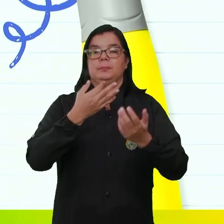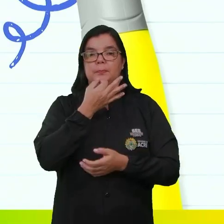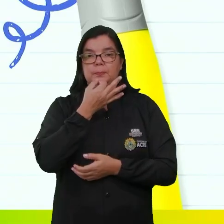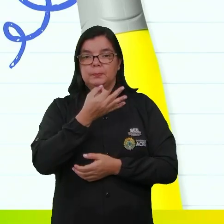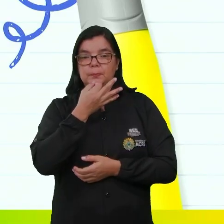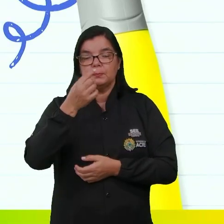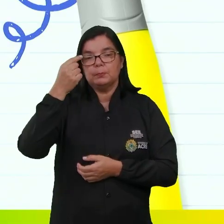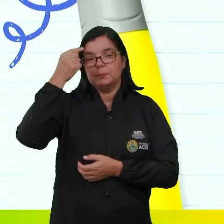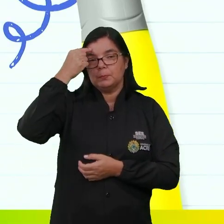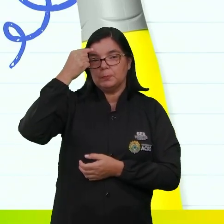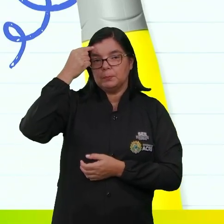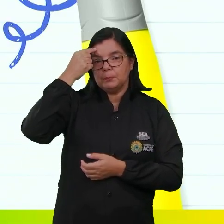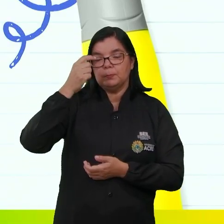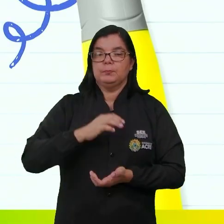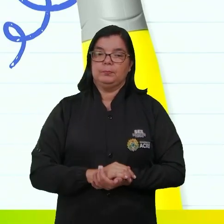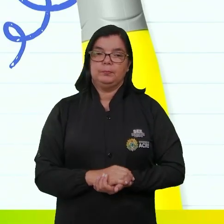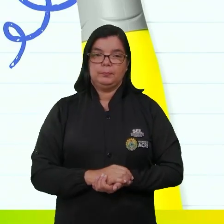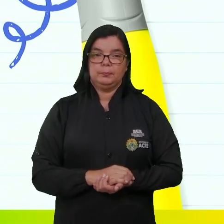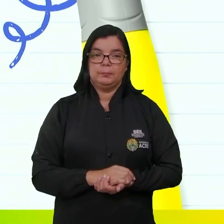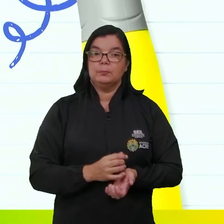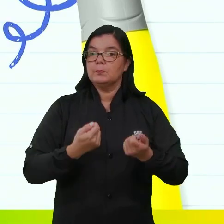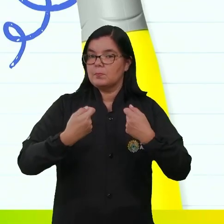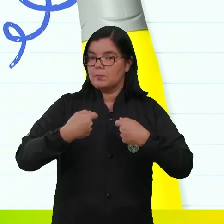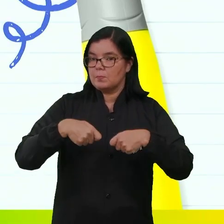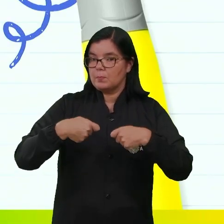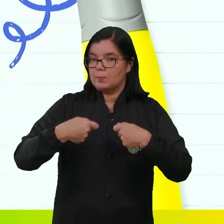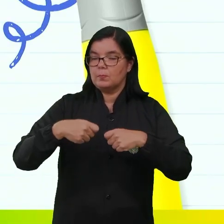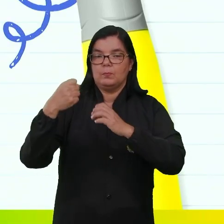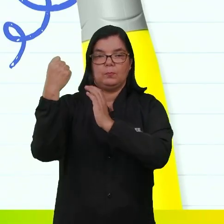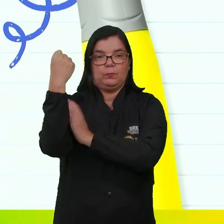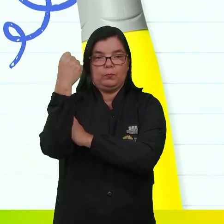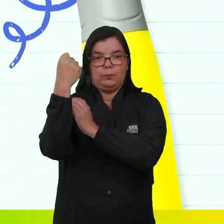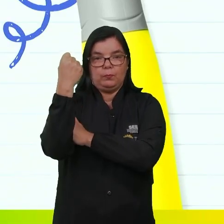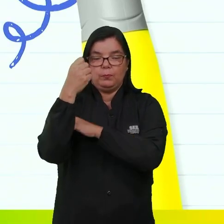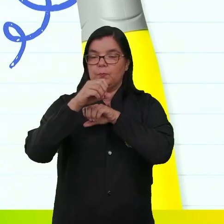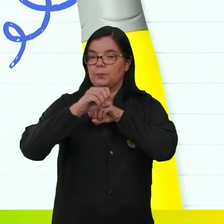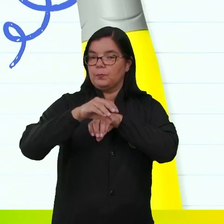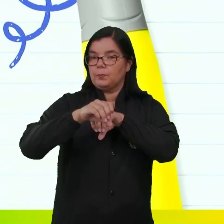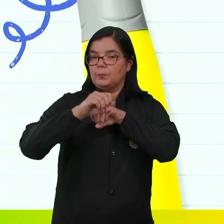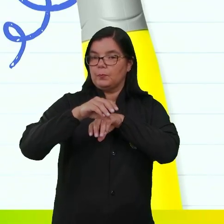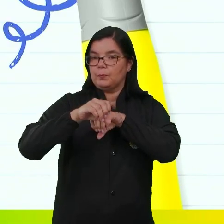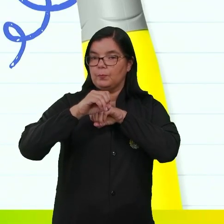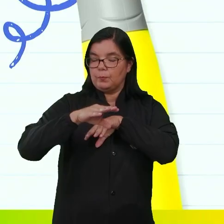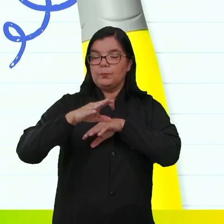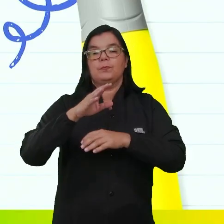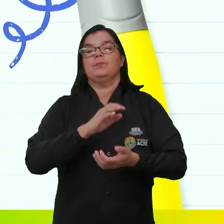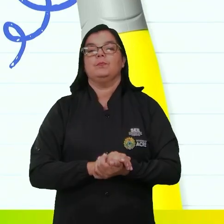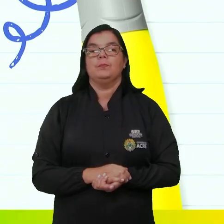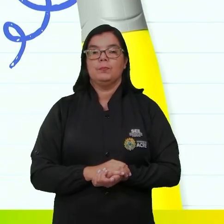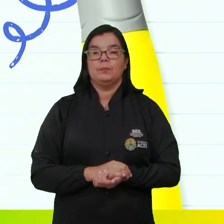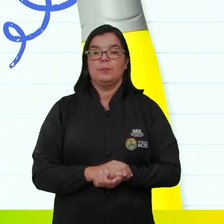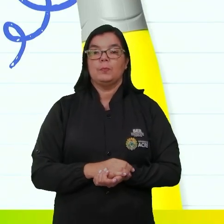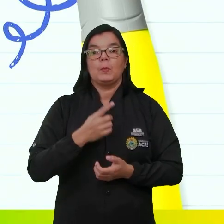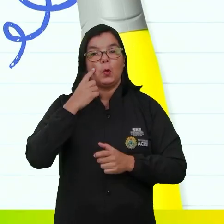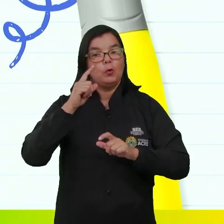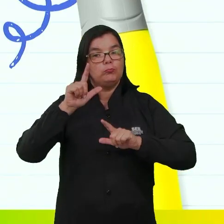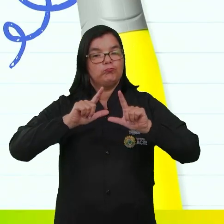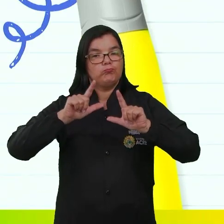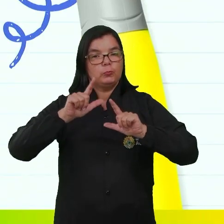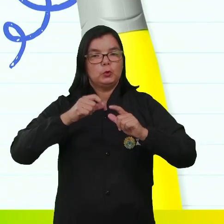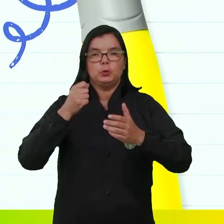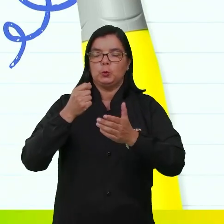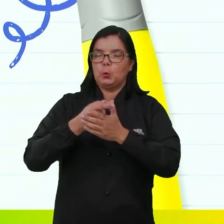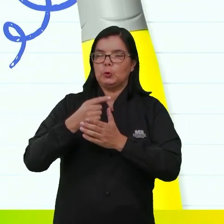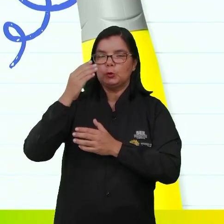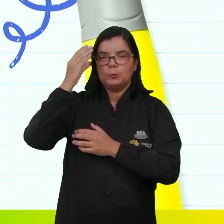para desenvolver a autonomia de pensamento. Precisamos fortalecer a educação midiática, o